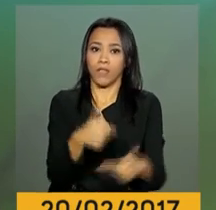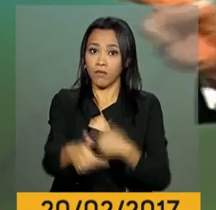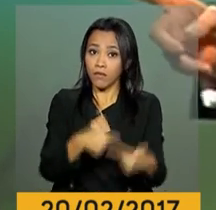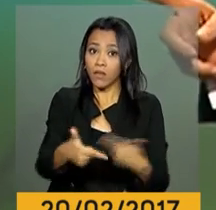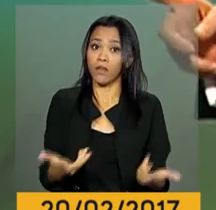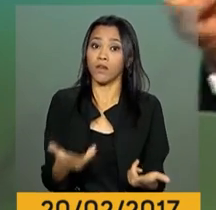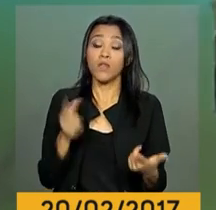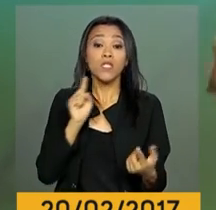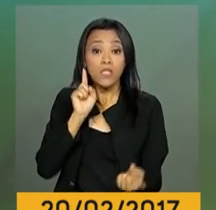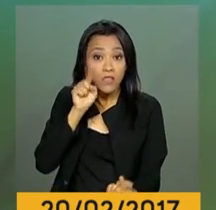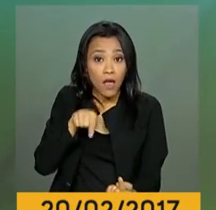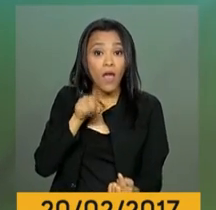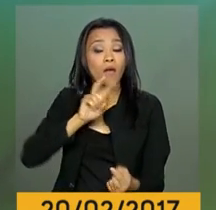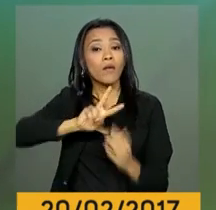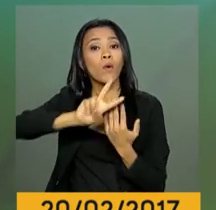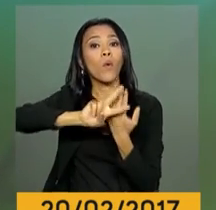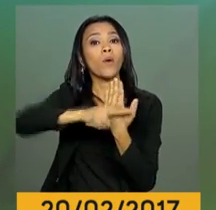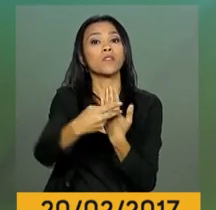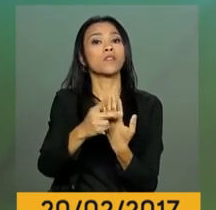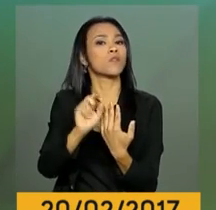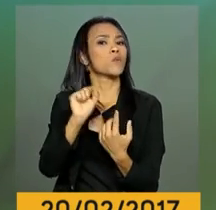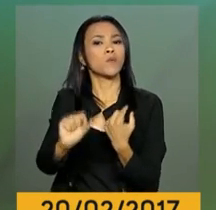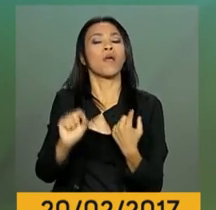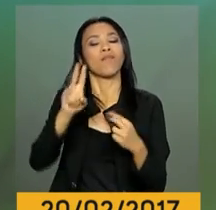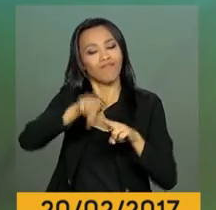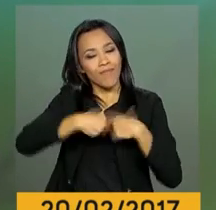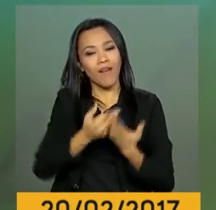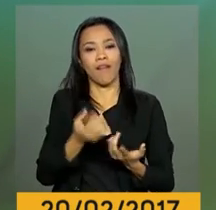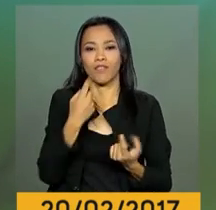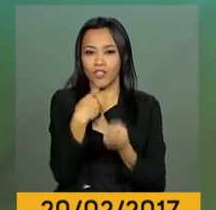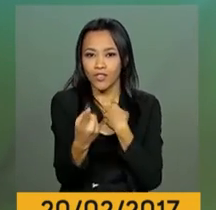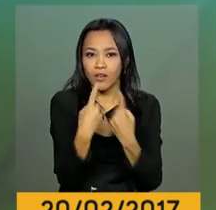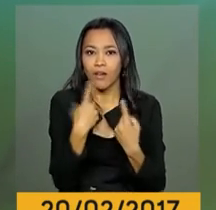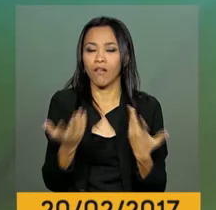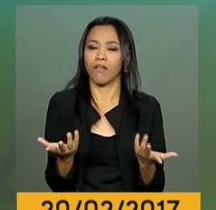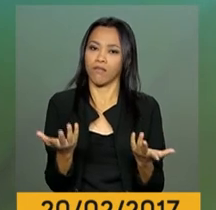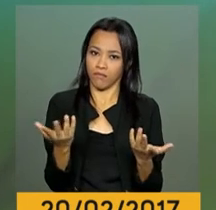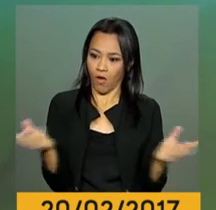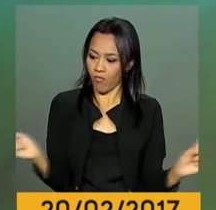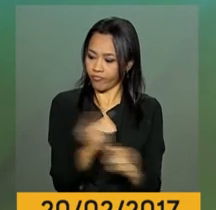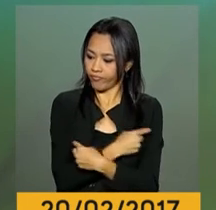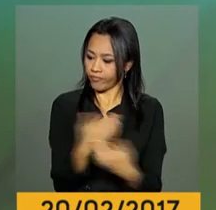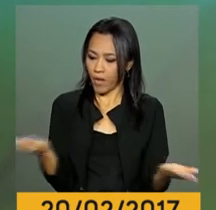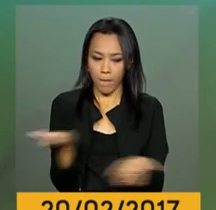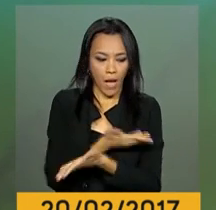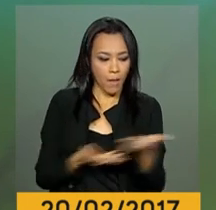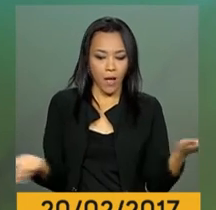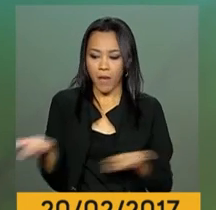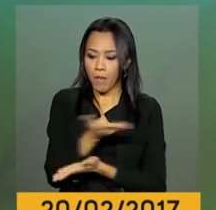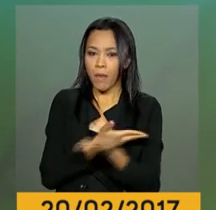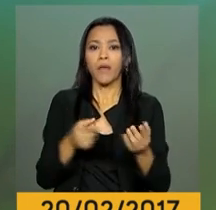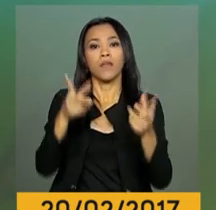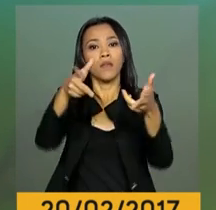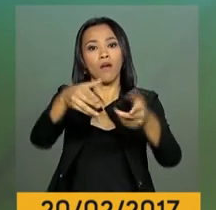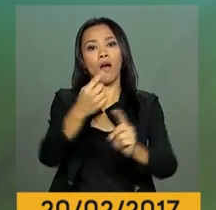que é a palavra diálogo. Diálogo com o Congresso Nacional, diálogo com a sociedade, e por isso nós pudemos, na